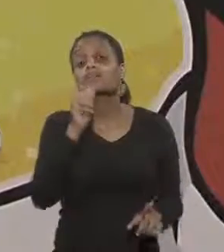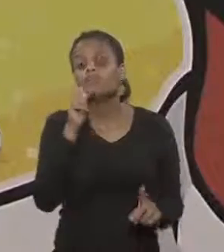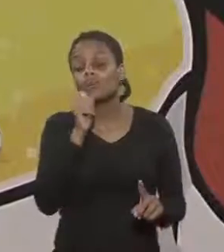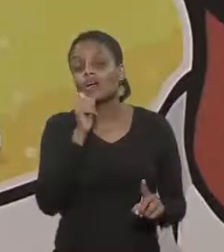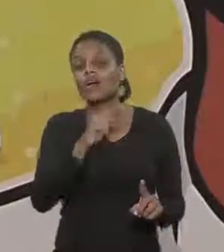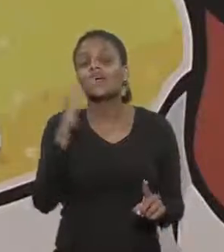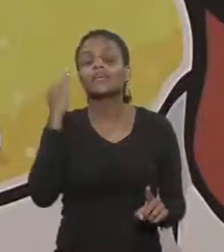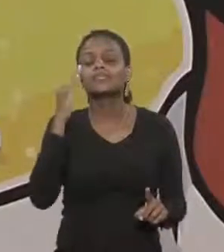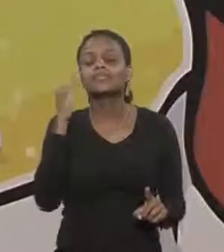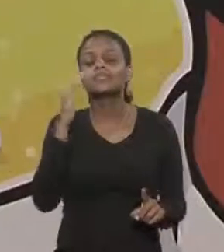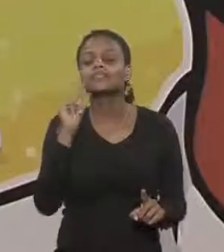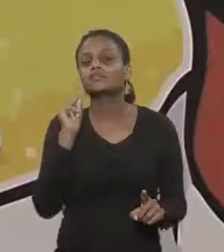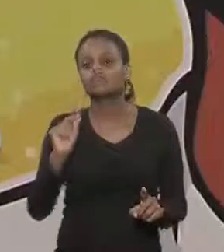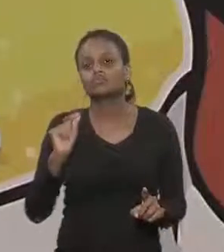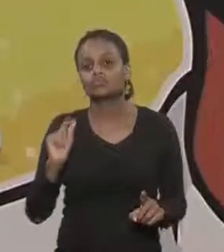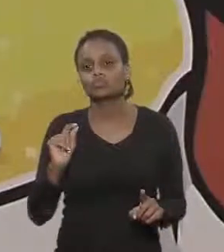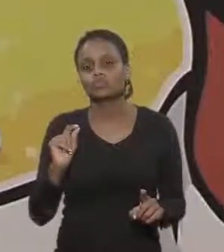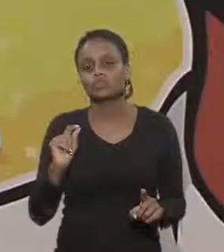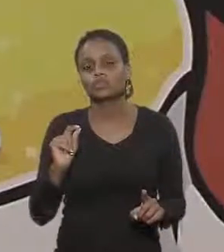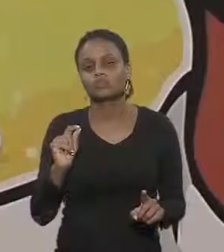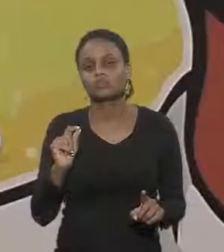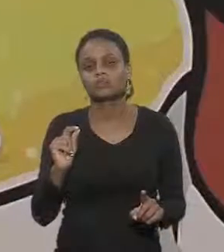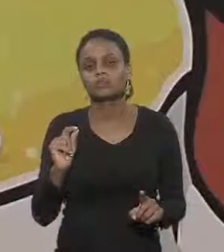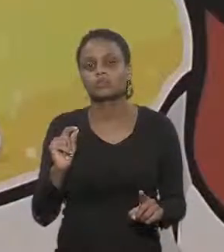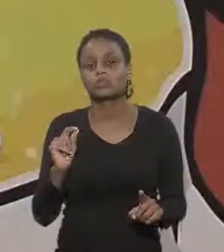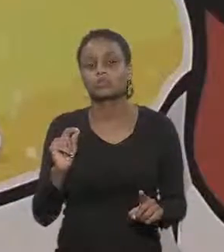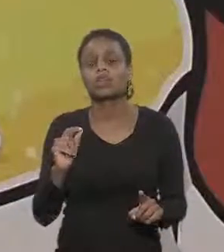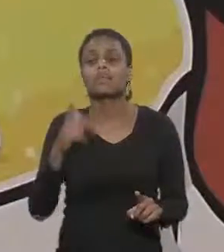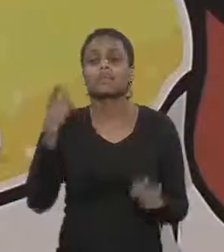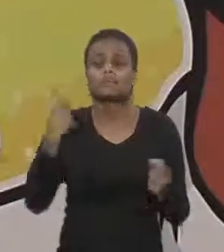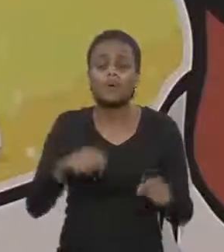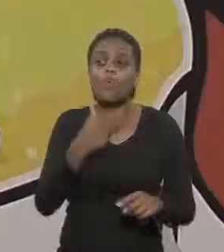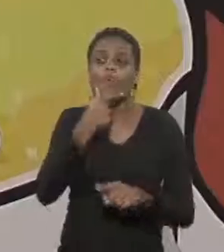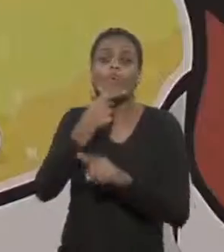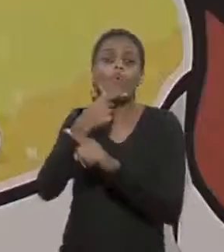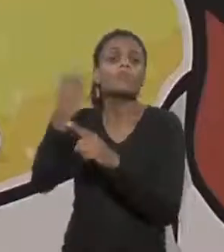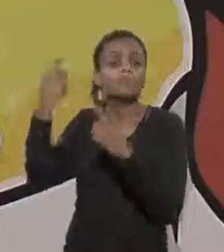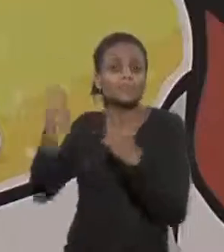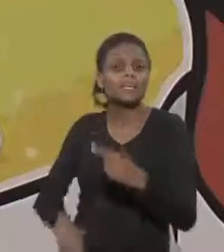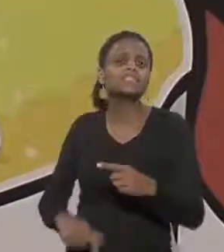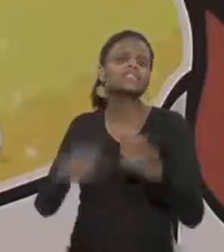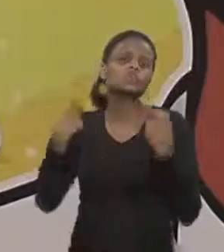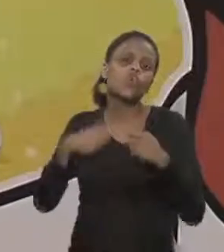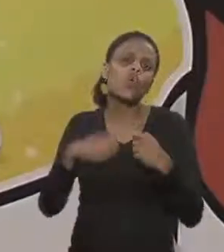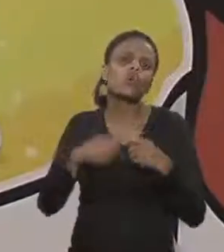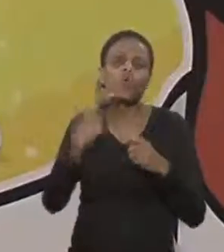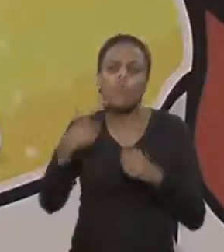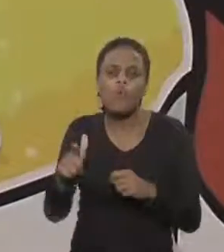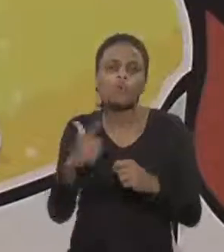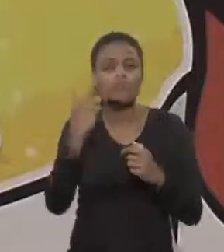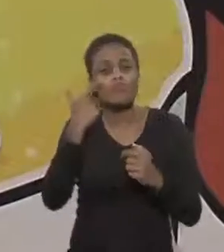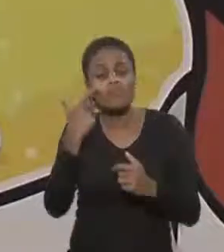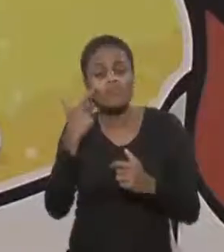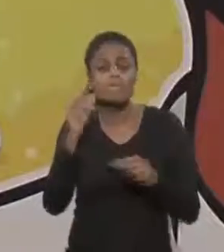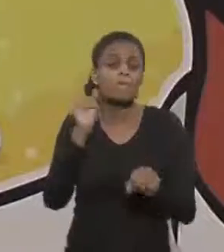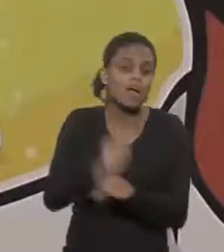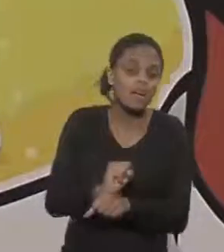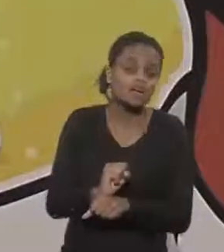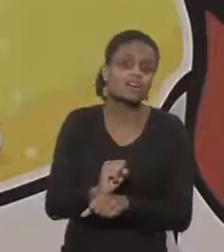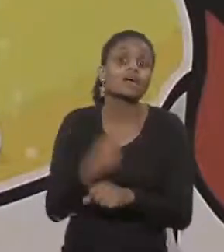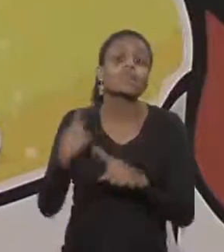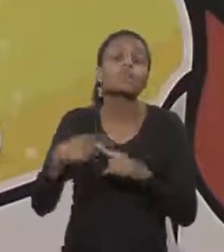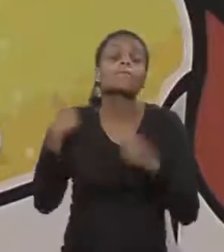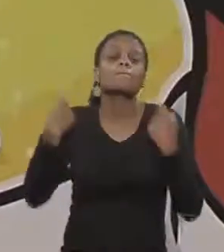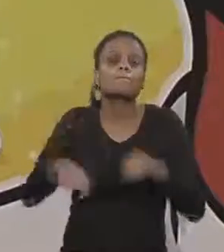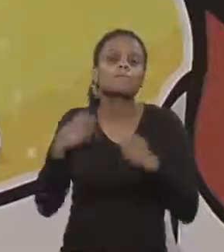mulheres, de alguma maneira, entendem por dar uma segunda chance para esses homens, porque tem